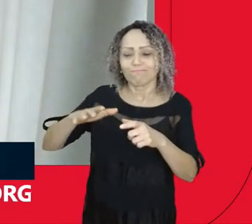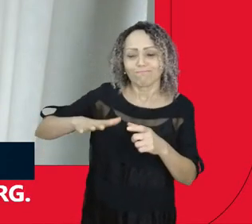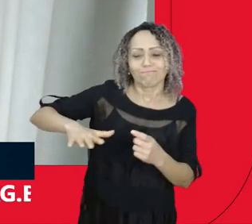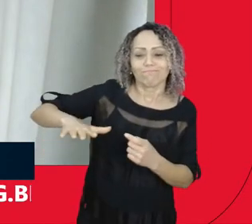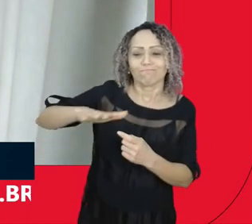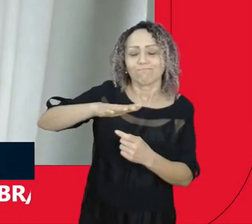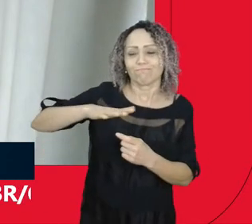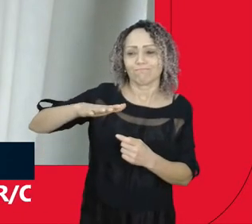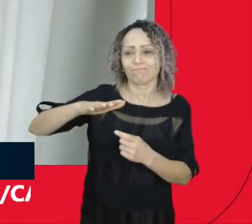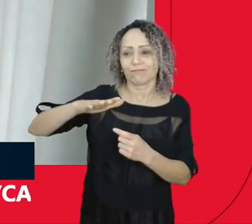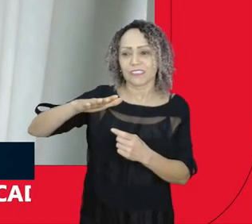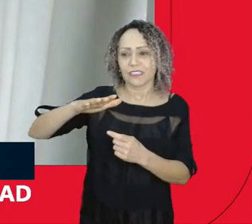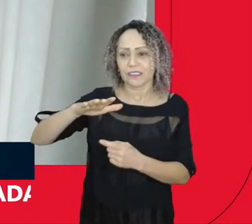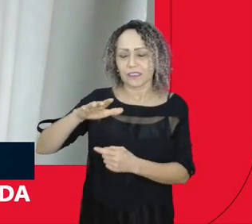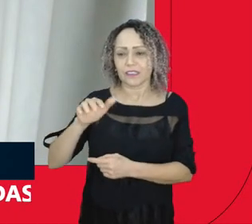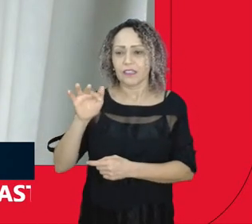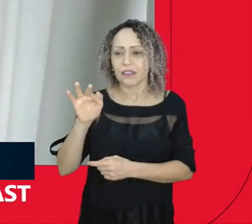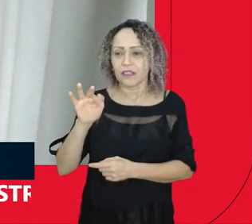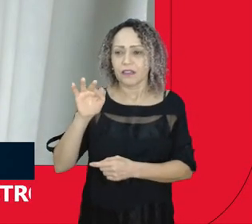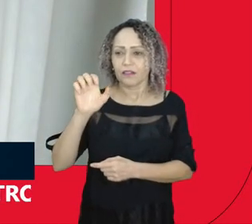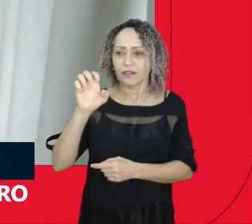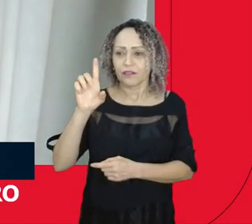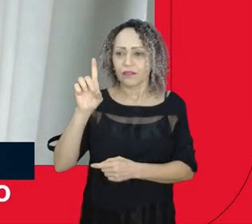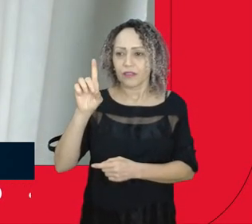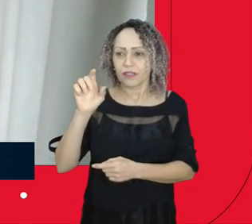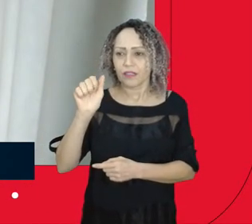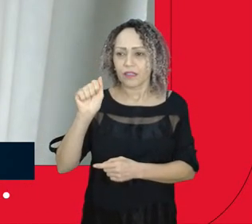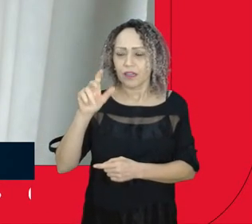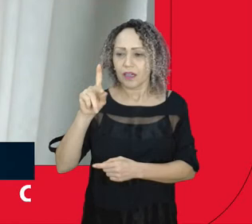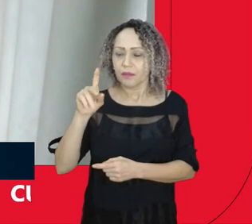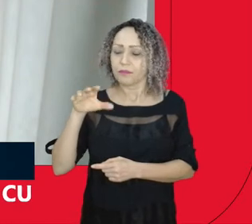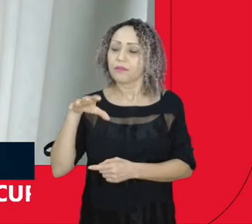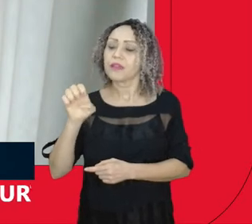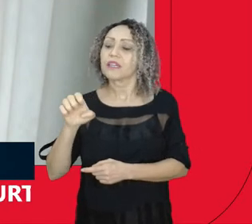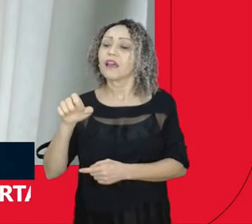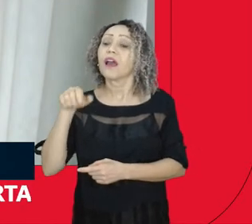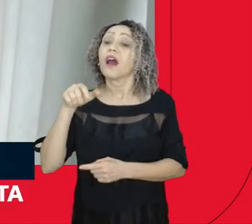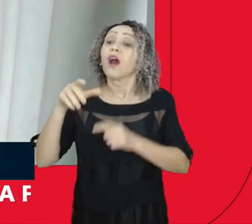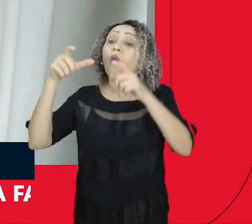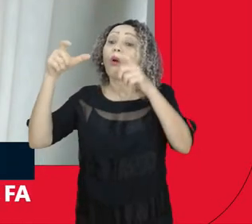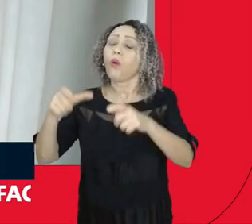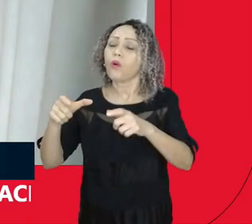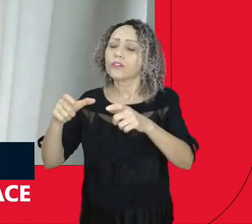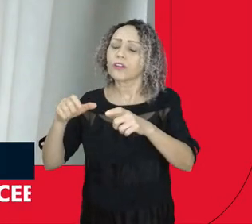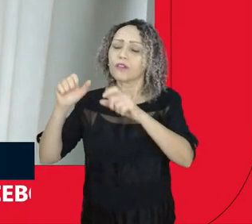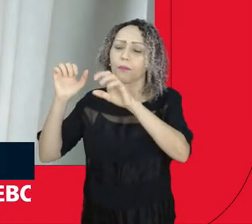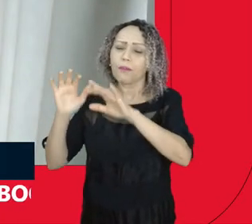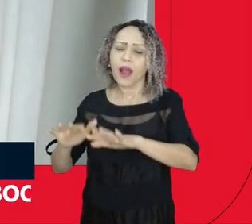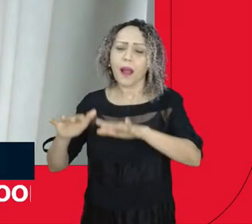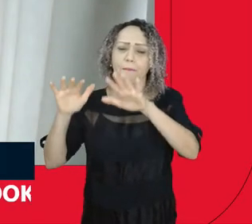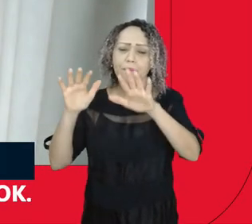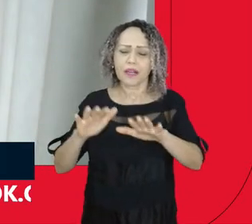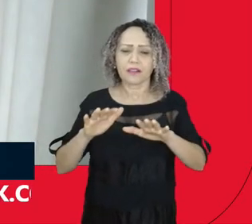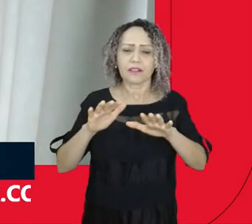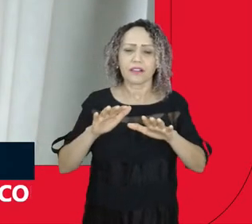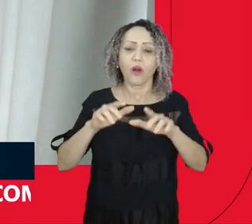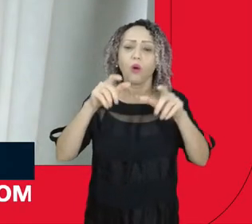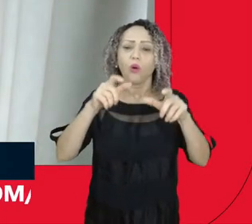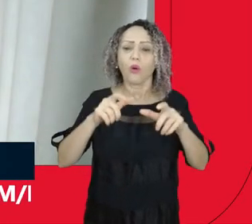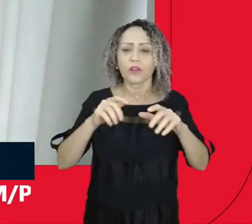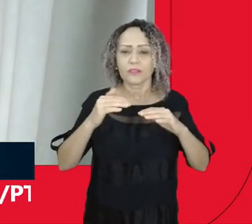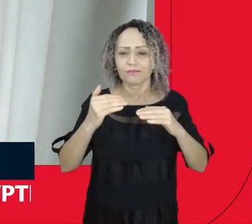vai ser a partir de 11 horas no Parque 13 de Maio. A gente está chamando a concentração